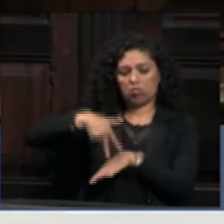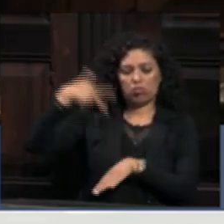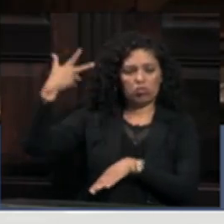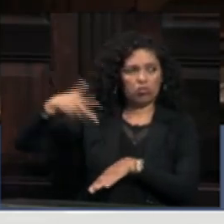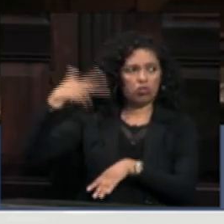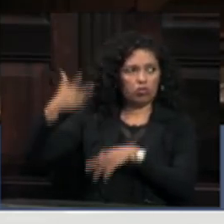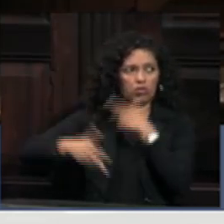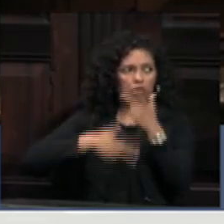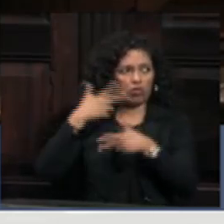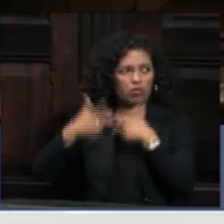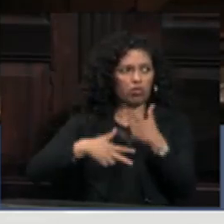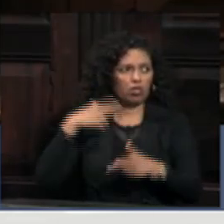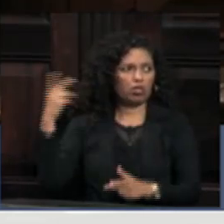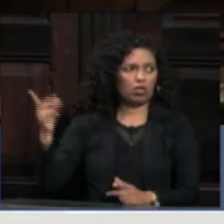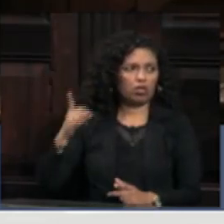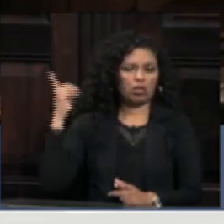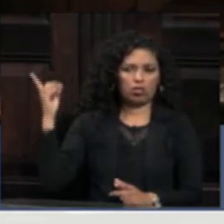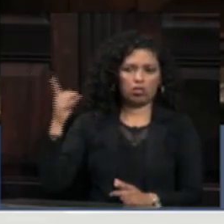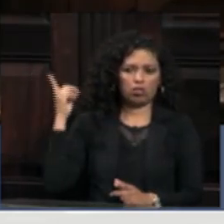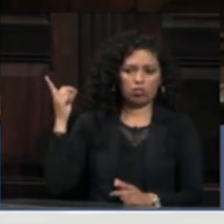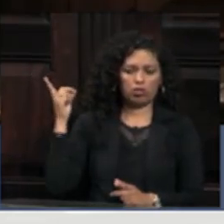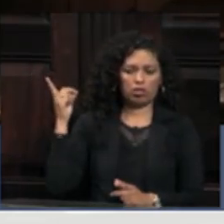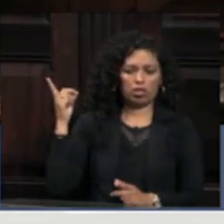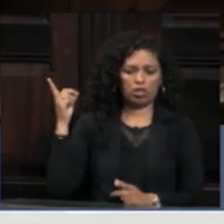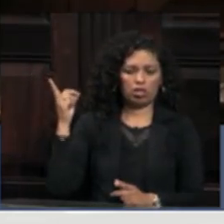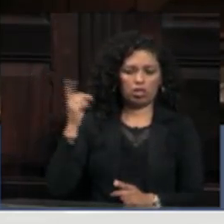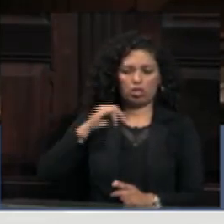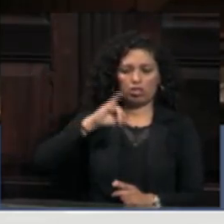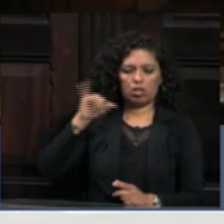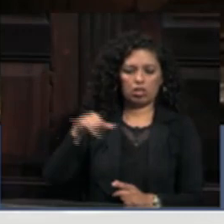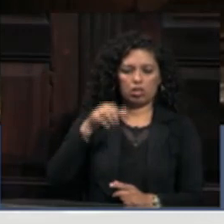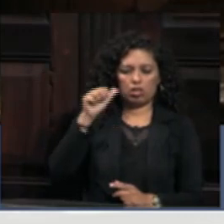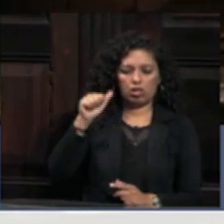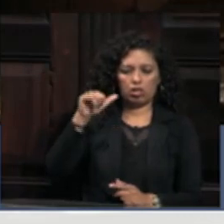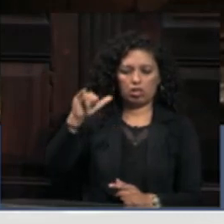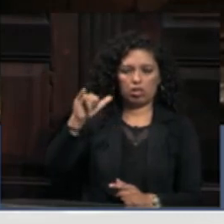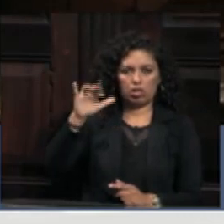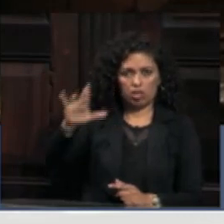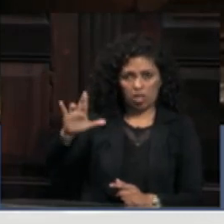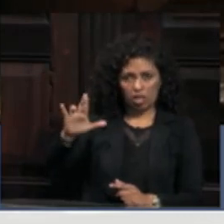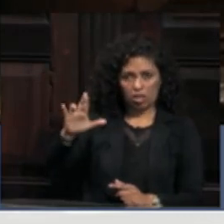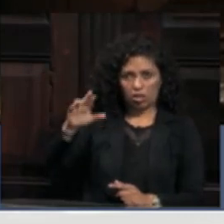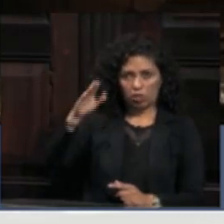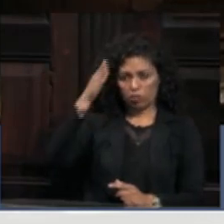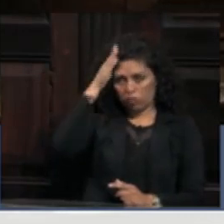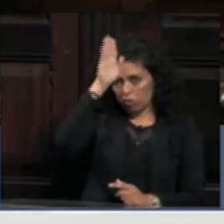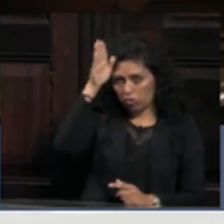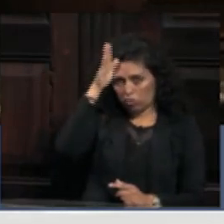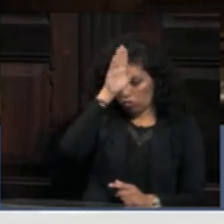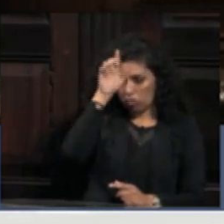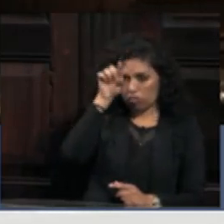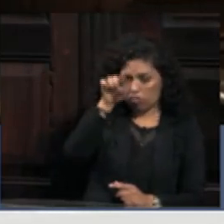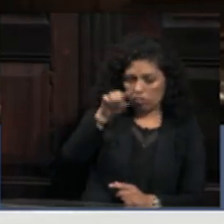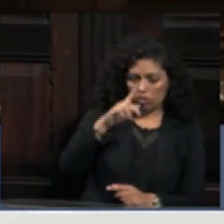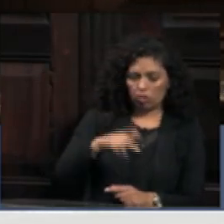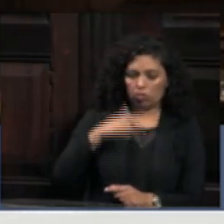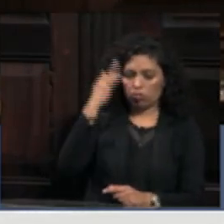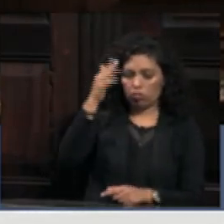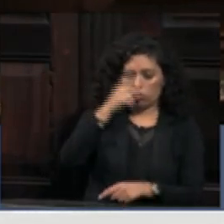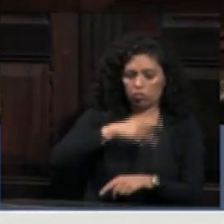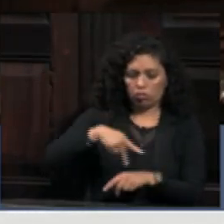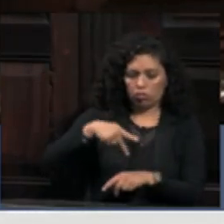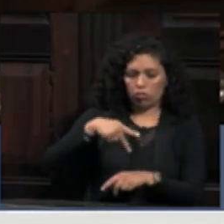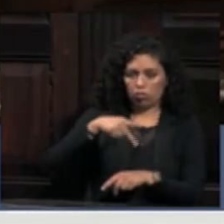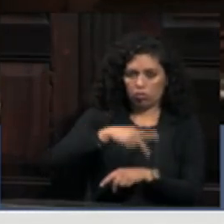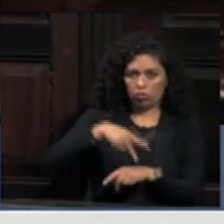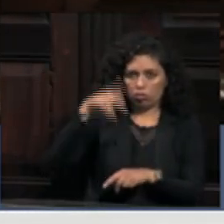ao deputado federal Jair Bolsonaro, futuro presidente da República, acabar com o Ministério do